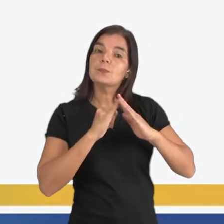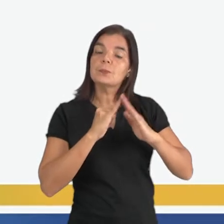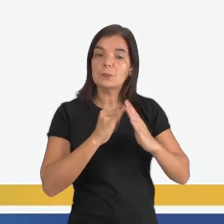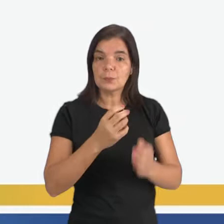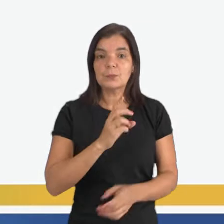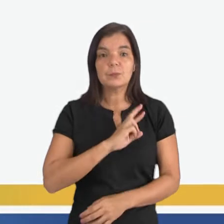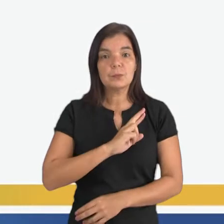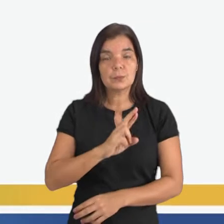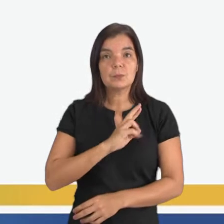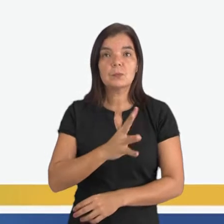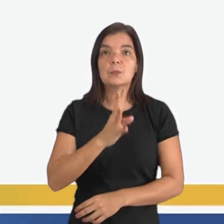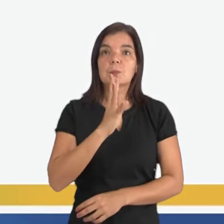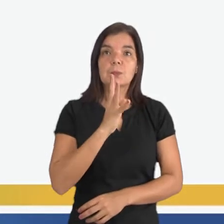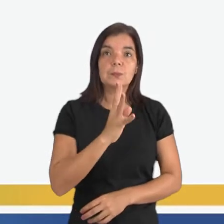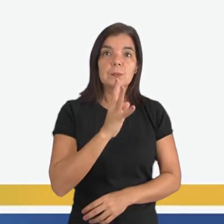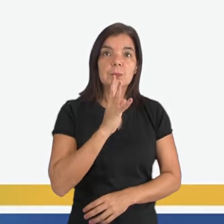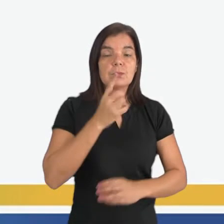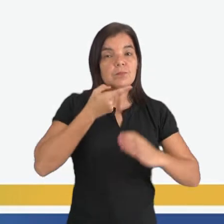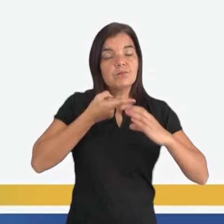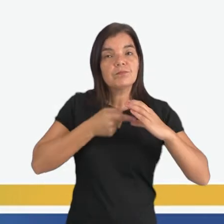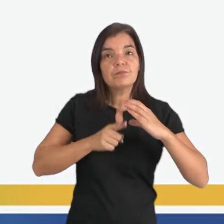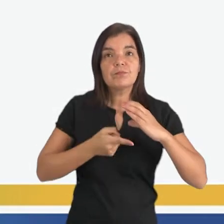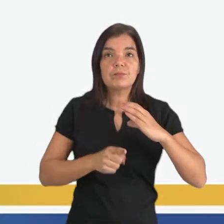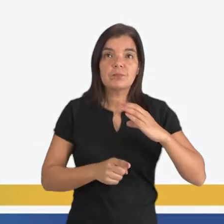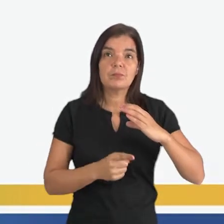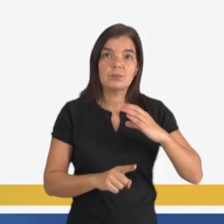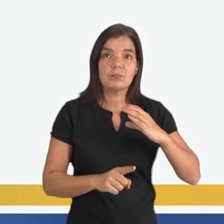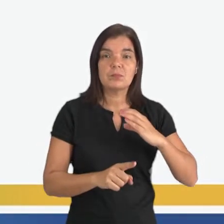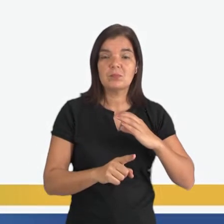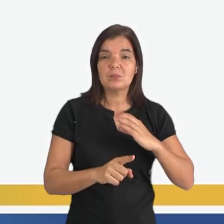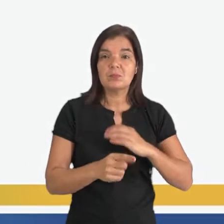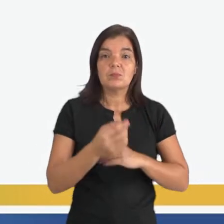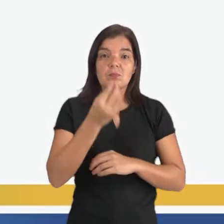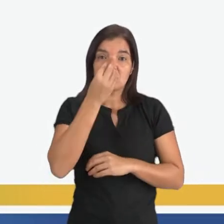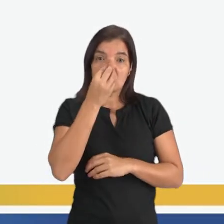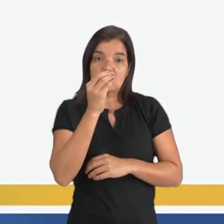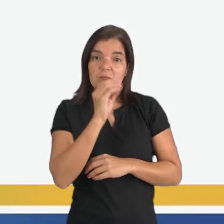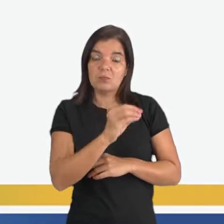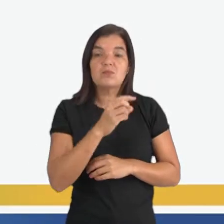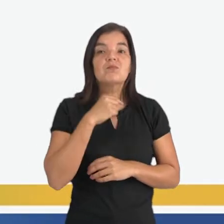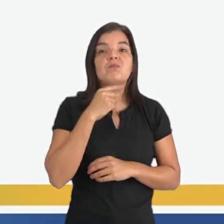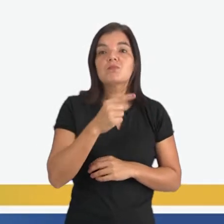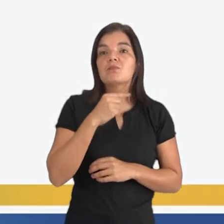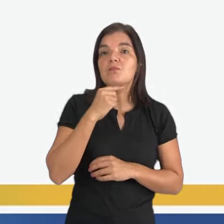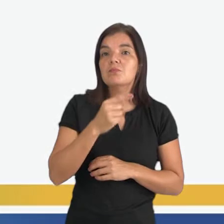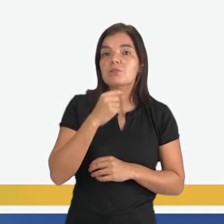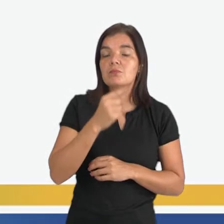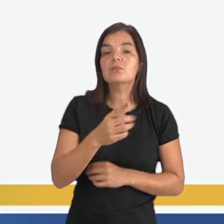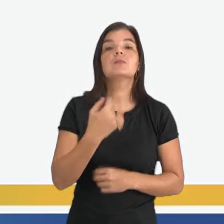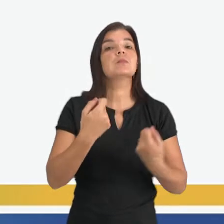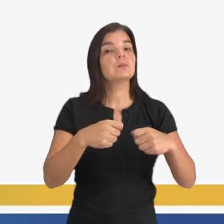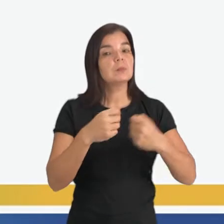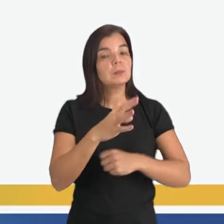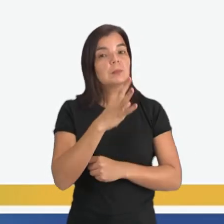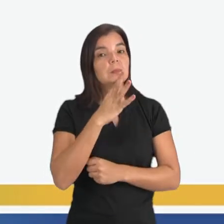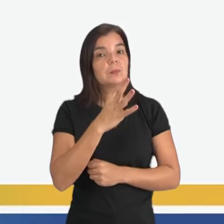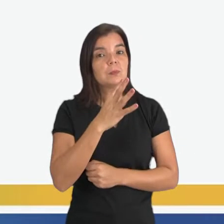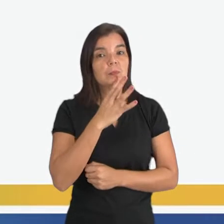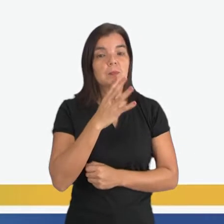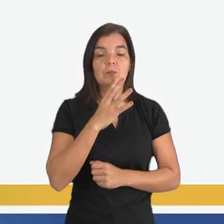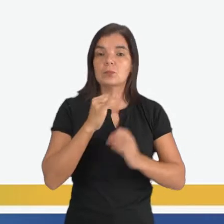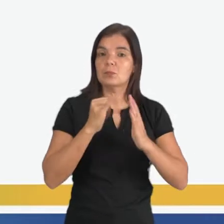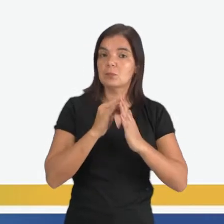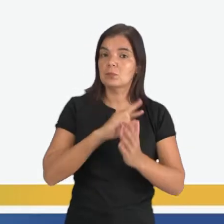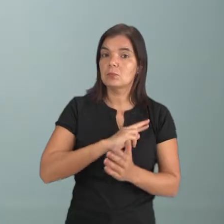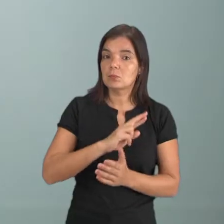religiosas, conhecê-las de modo aprofundado, sem discriminar nenhuma delas. Então, procurar conhecer. Então, as